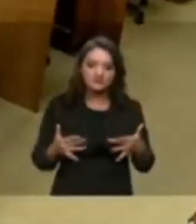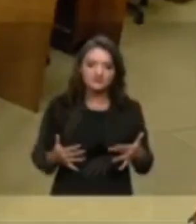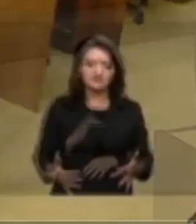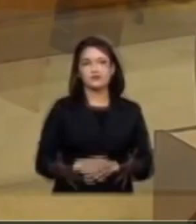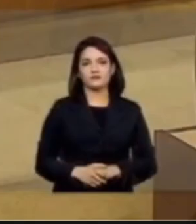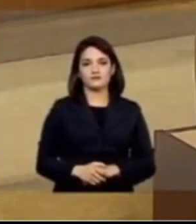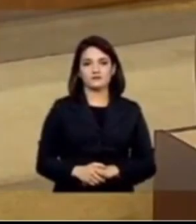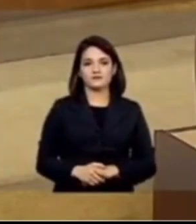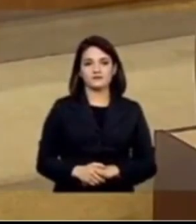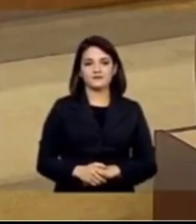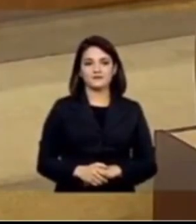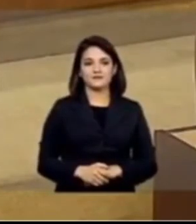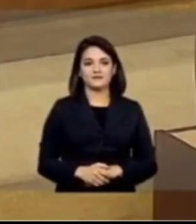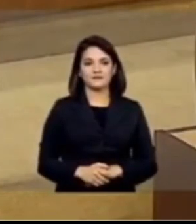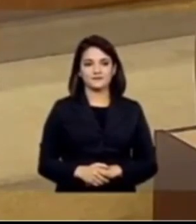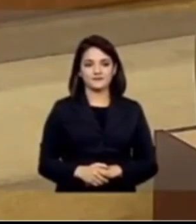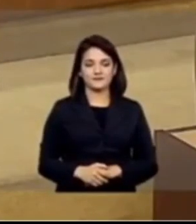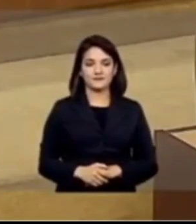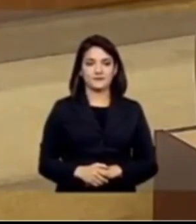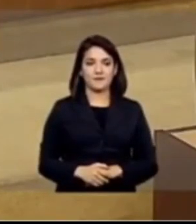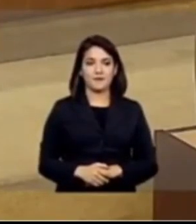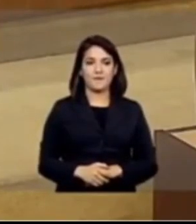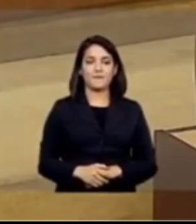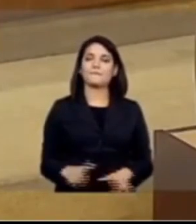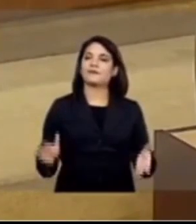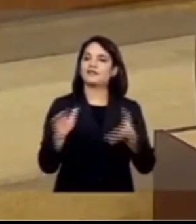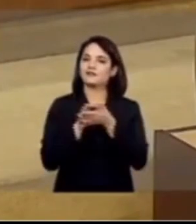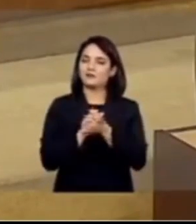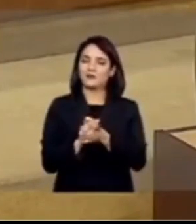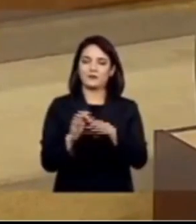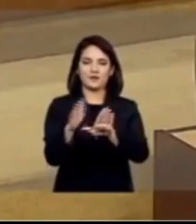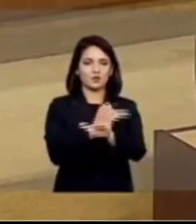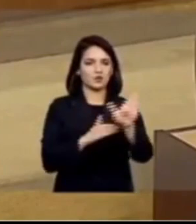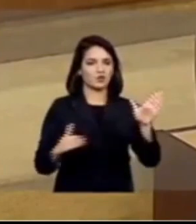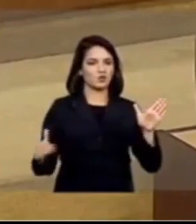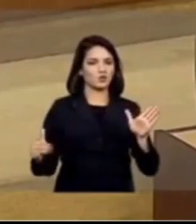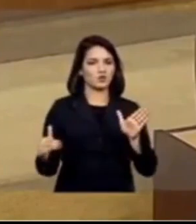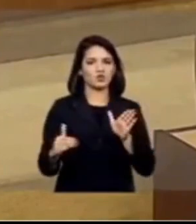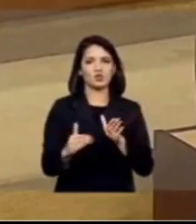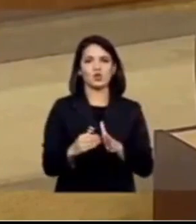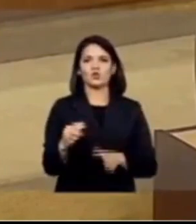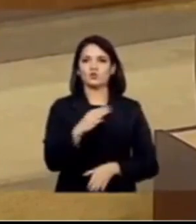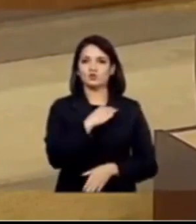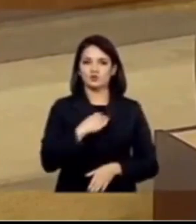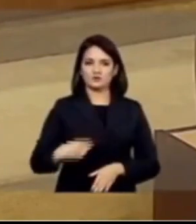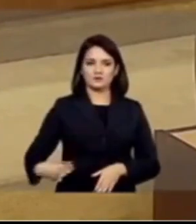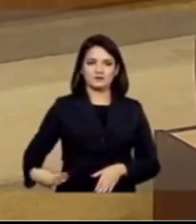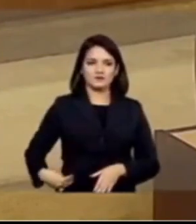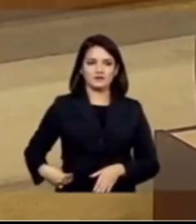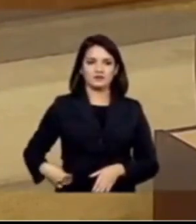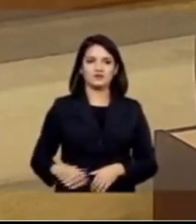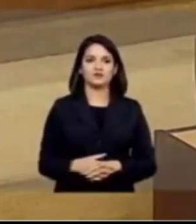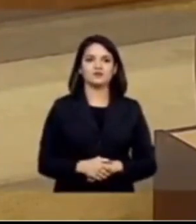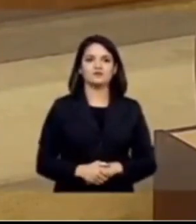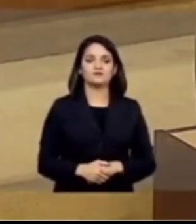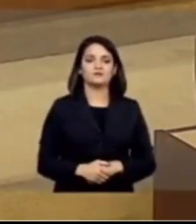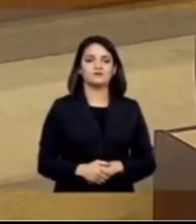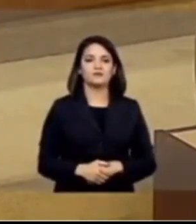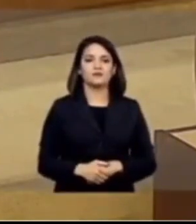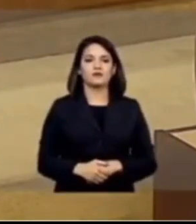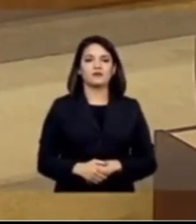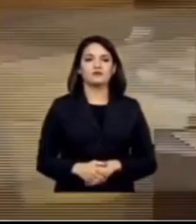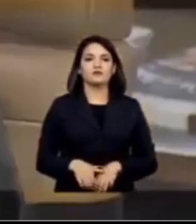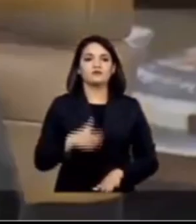favelas. Dentro desse processo, ministros do STF criaram uma série de restrições a operações policiais no Rio de Janeiro, que